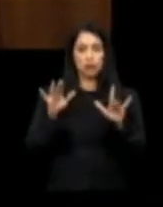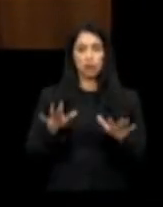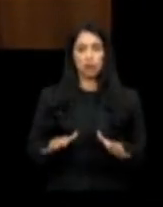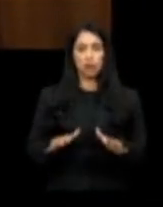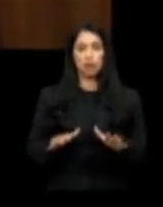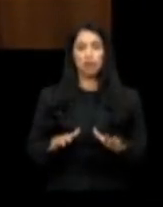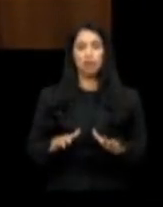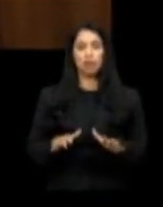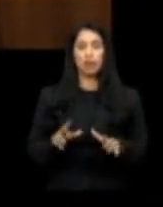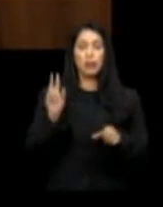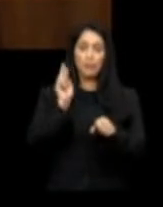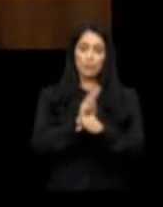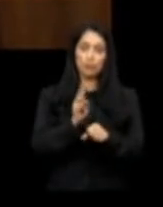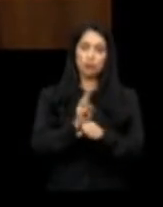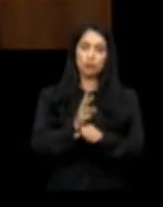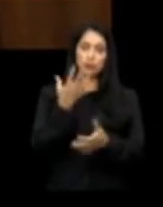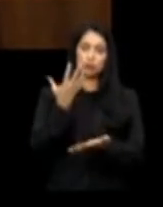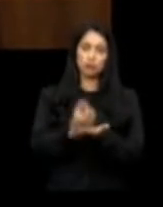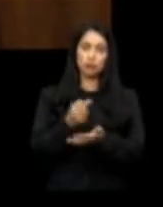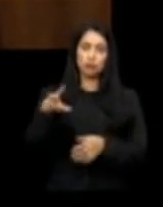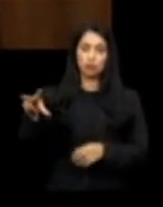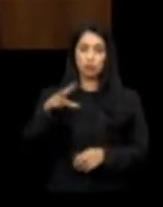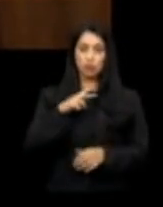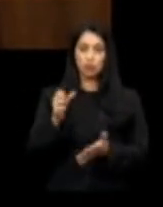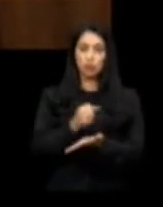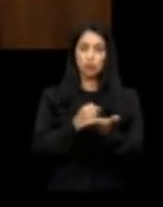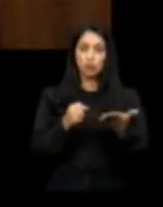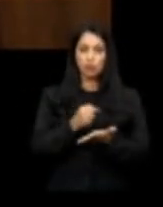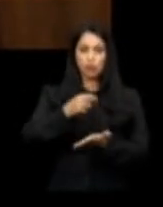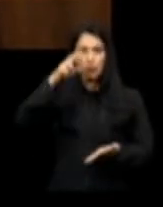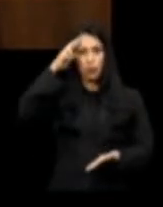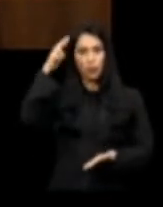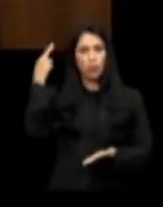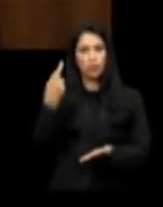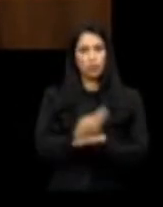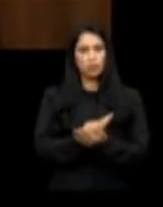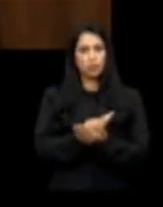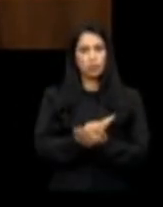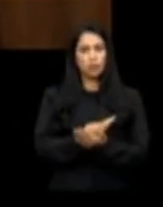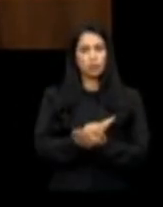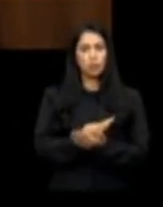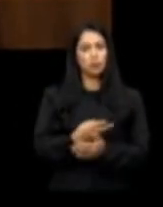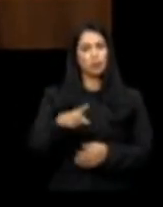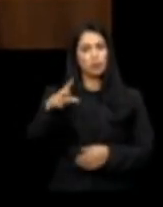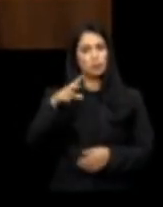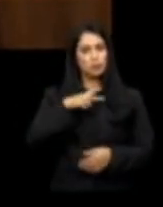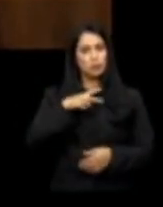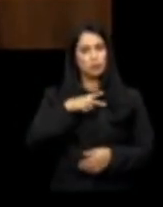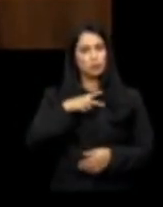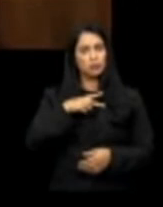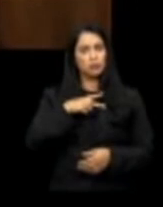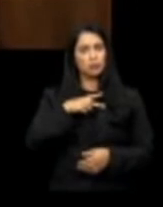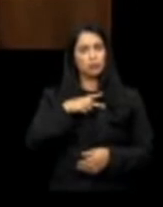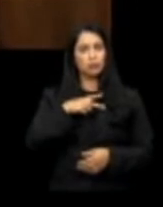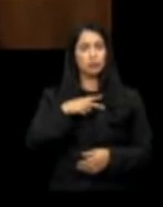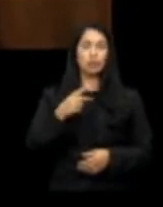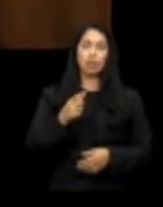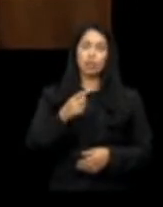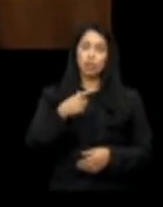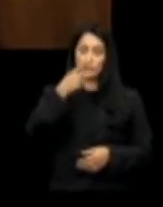disciplina da proteção de dados pessoais tem como fundamentos o respeito à privacidade e à